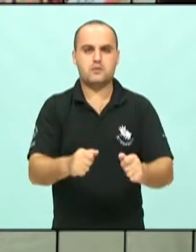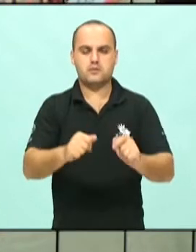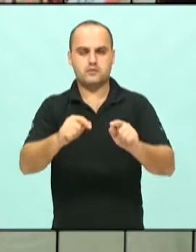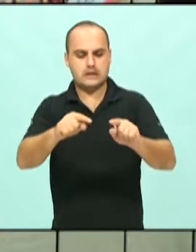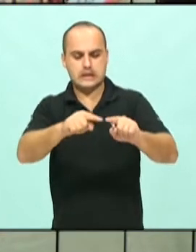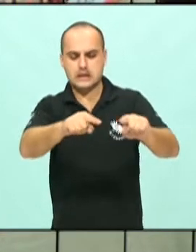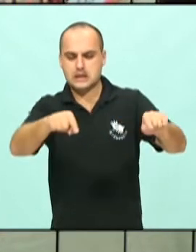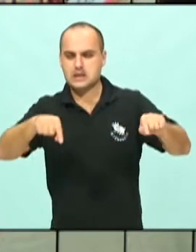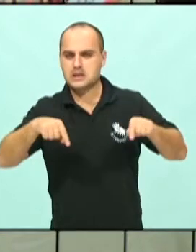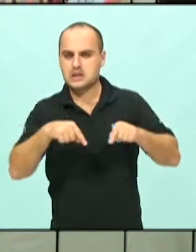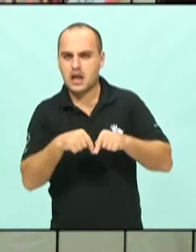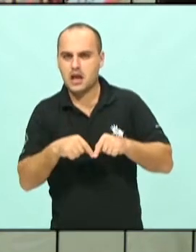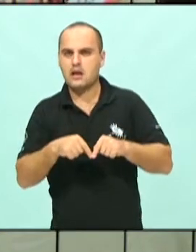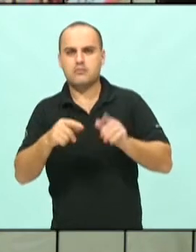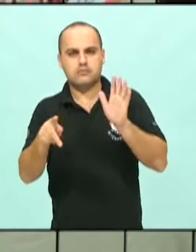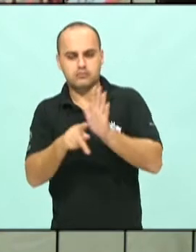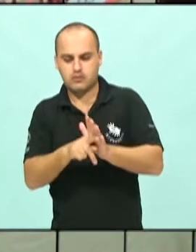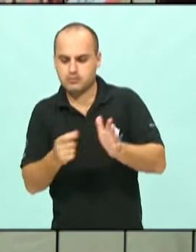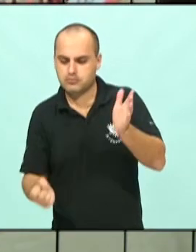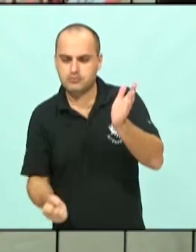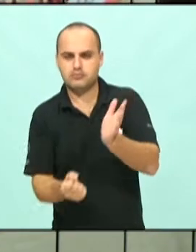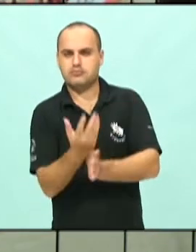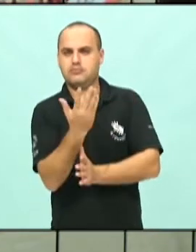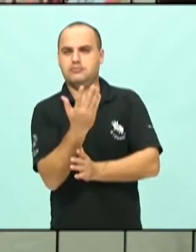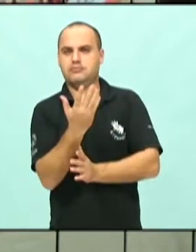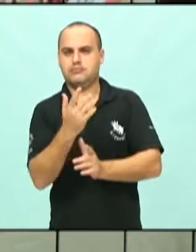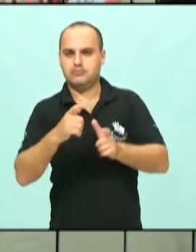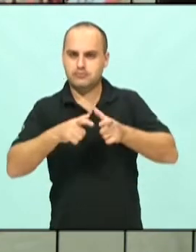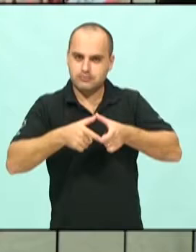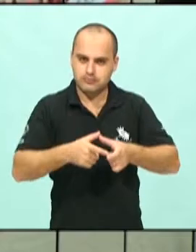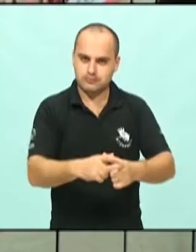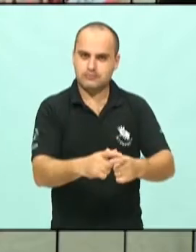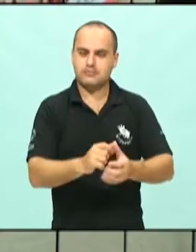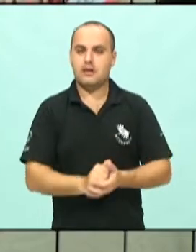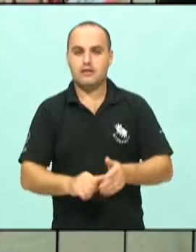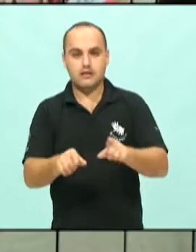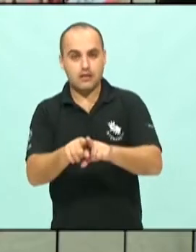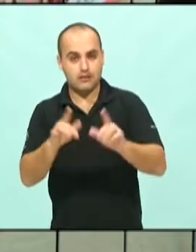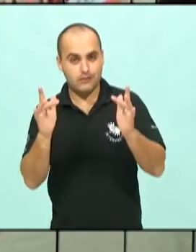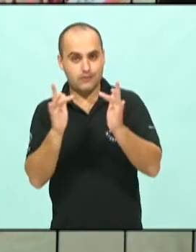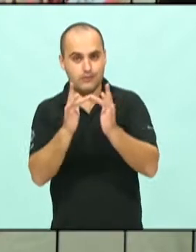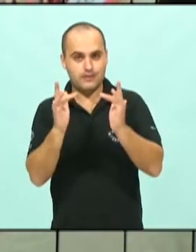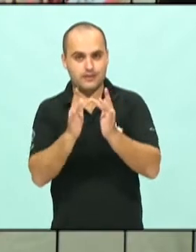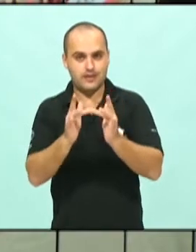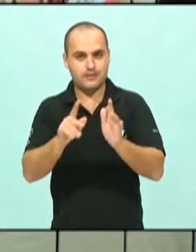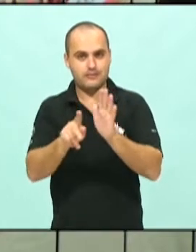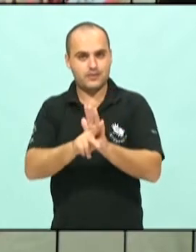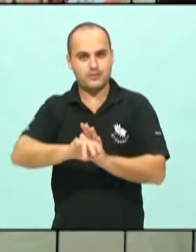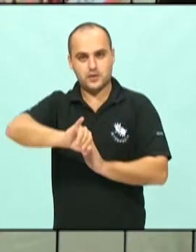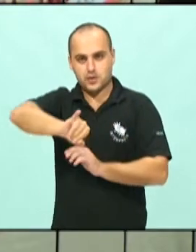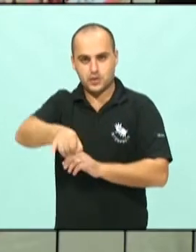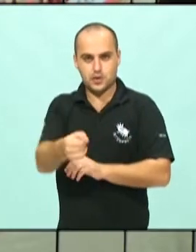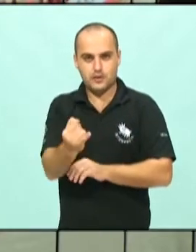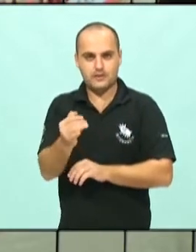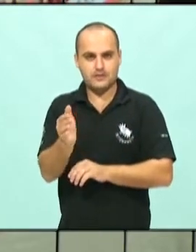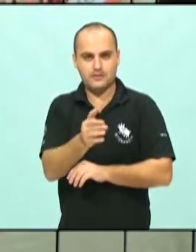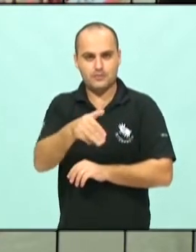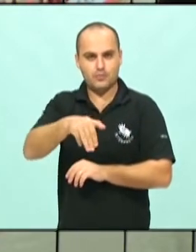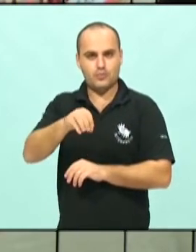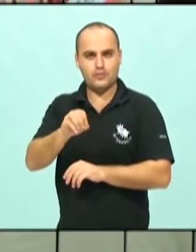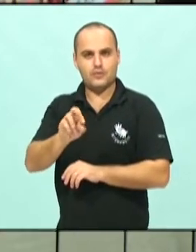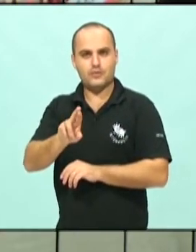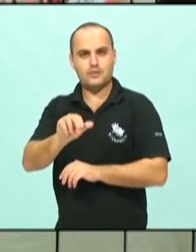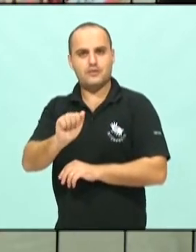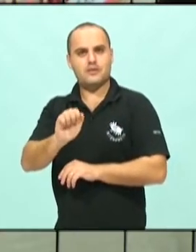para fazer o disco acontecer, além de fazer o contato com um dos produtores do disco, que foi o J. Moraes. O J. Moraes é um dos grandes